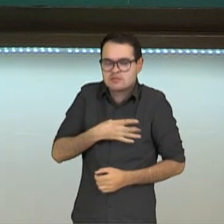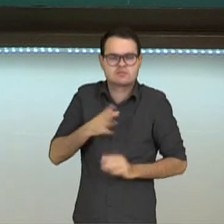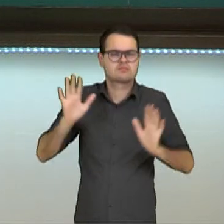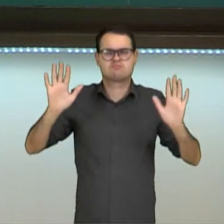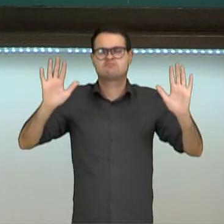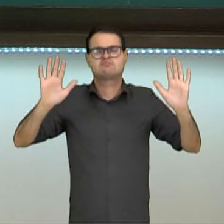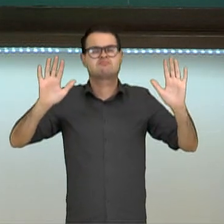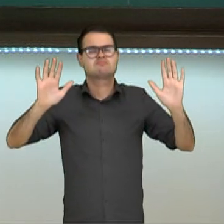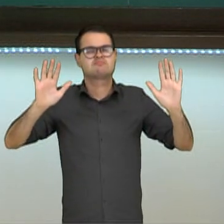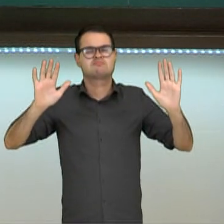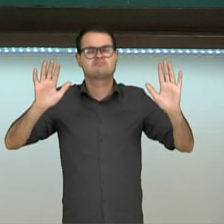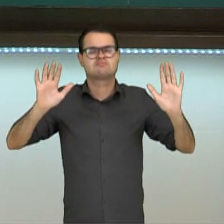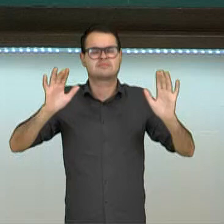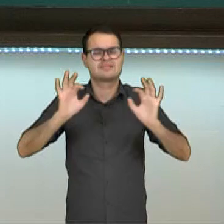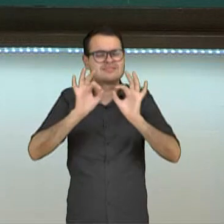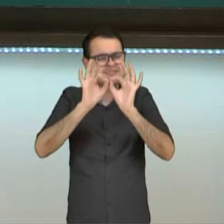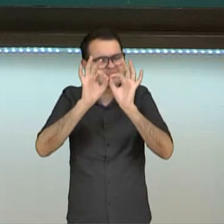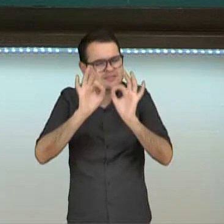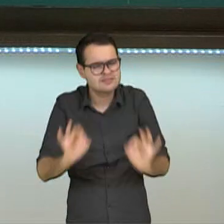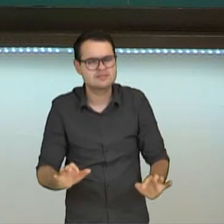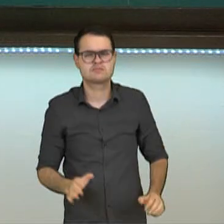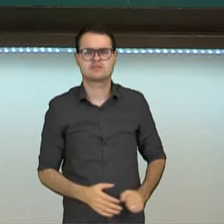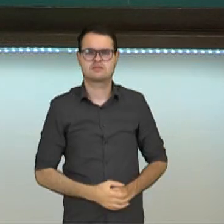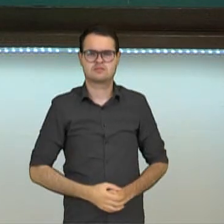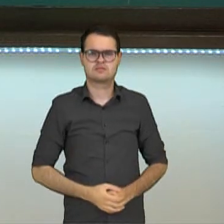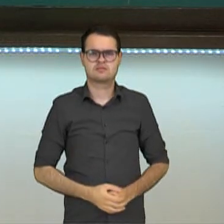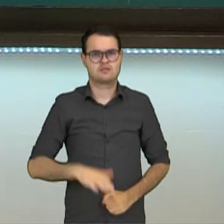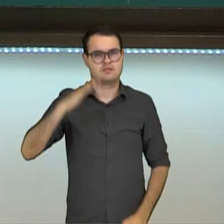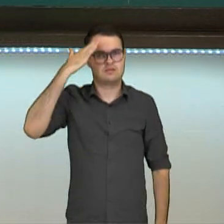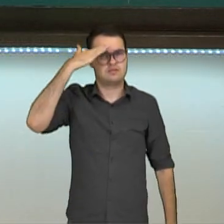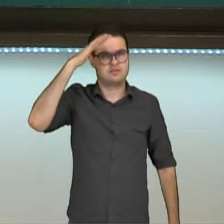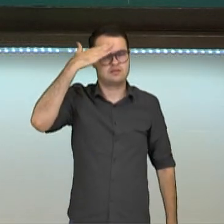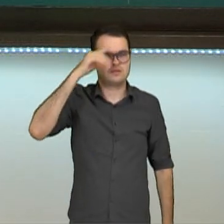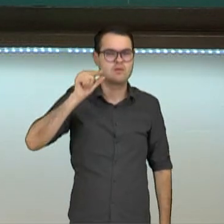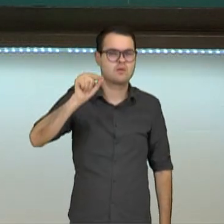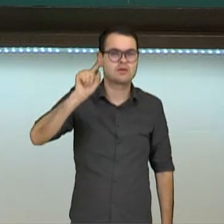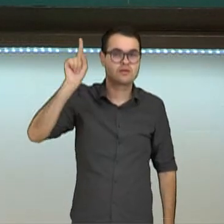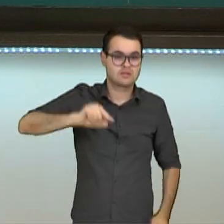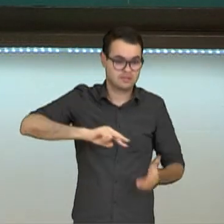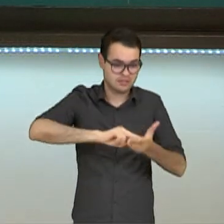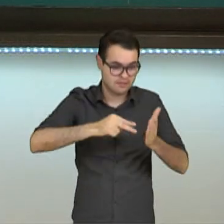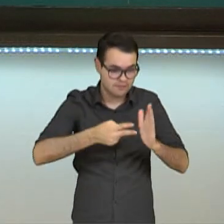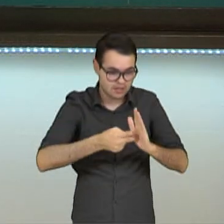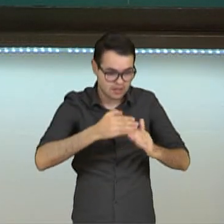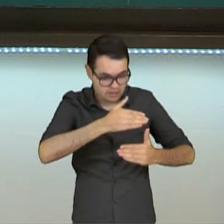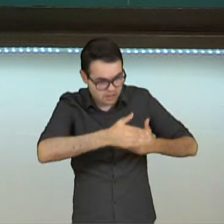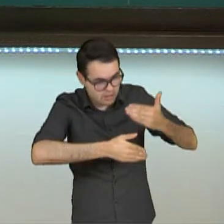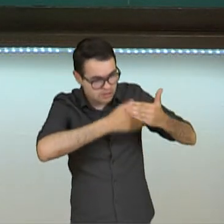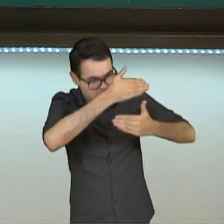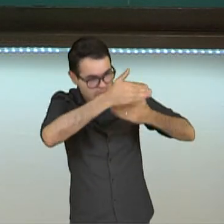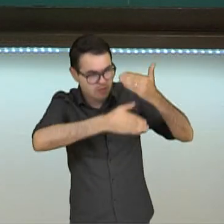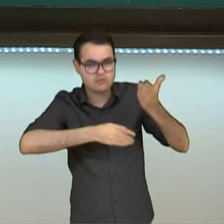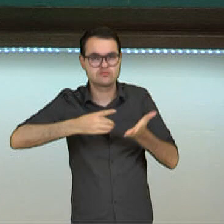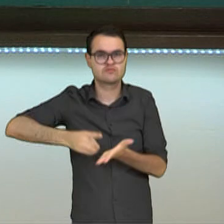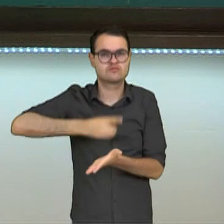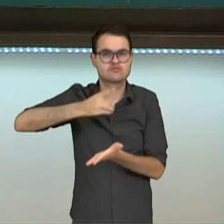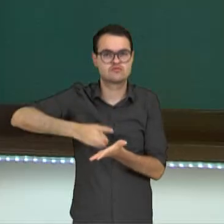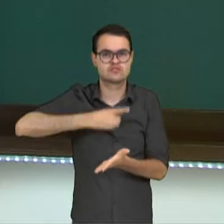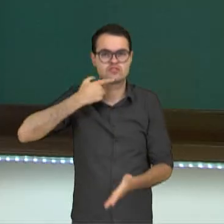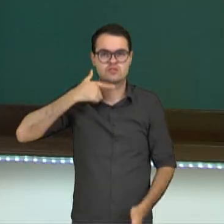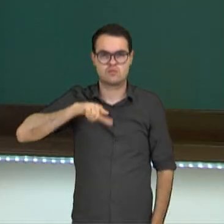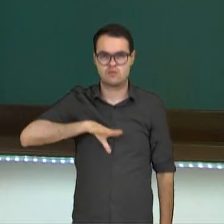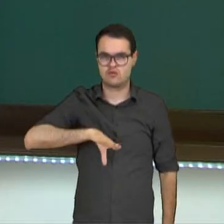coisa simples de se entender, tá? Vamos entender o que seria o desenvolvido. No dicionário da